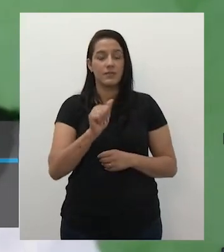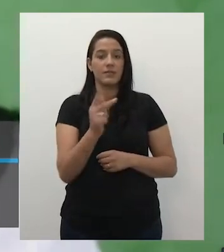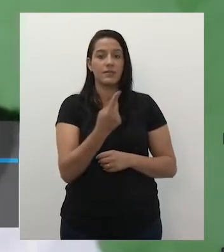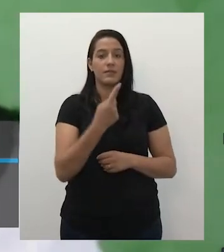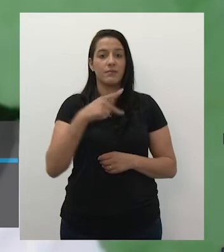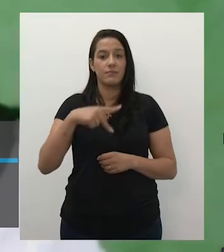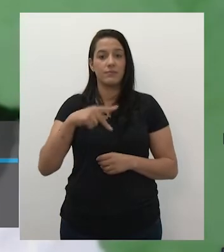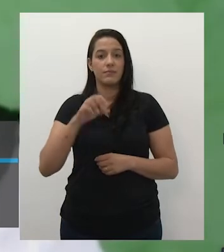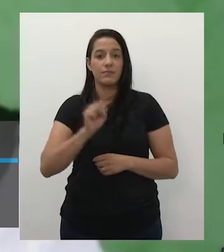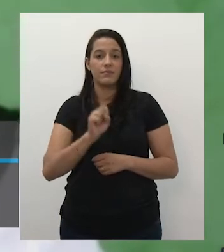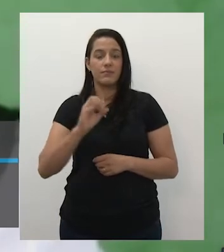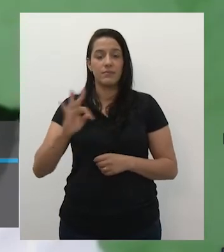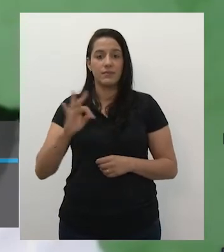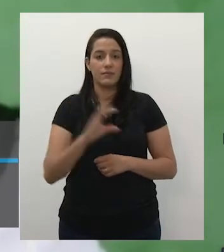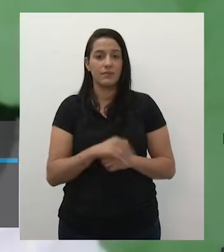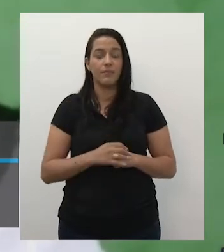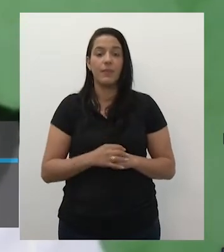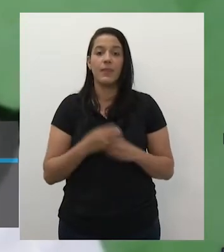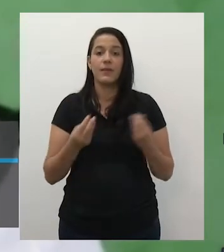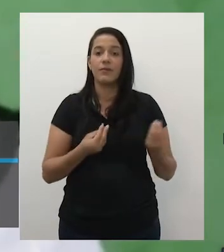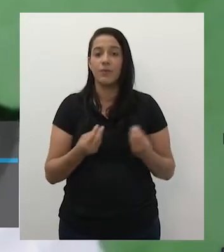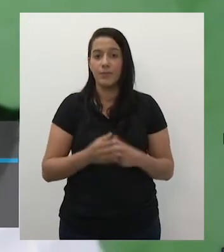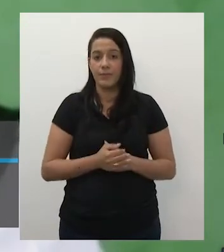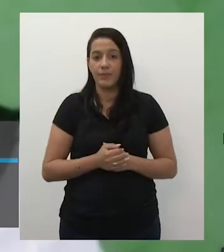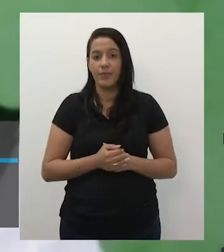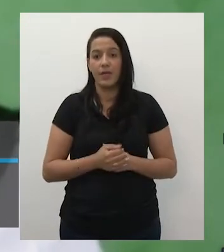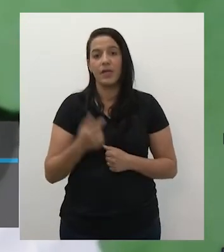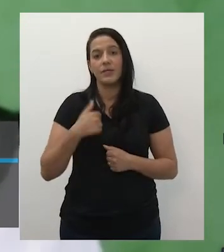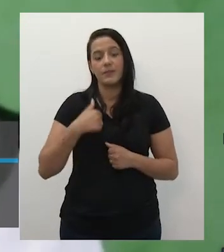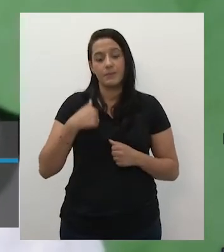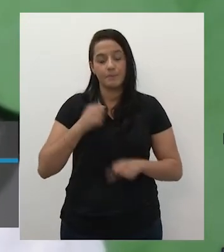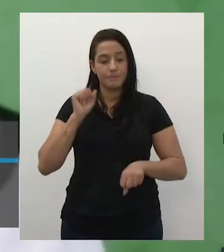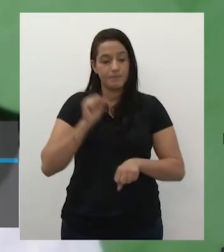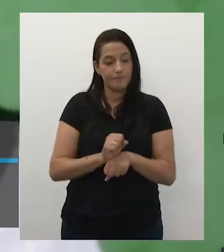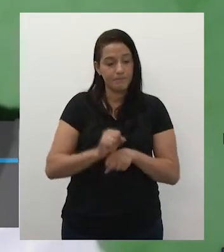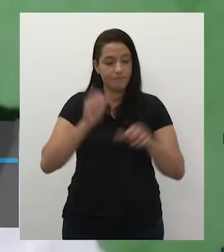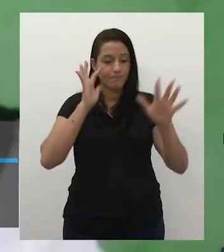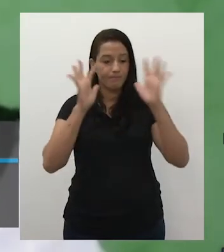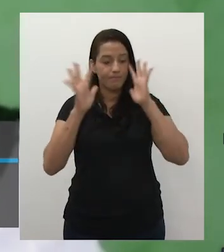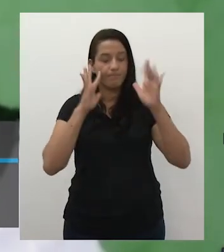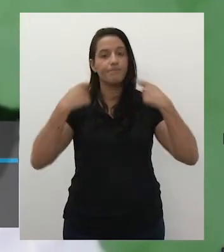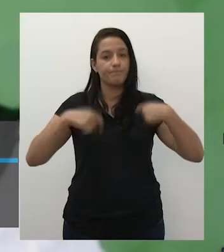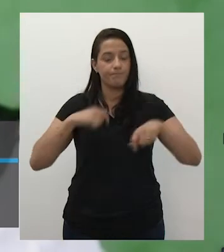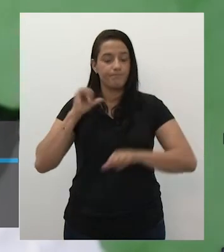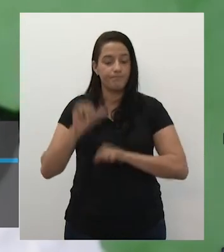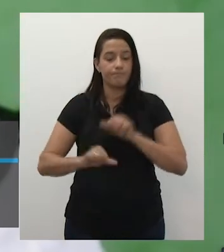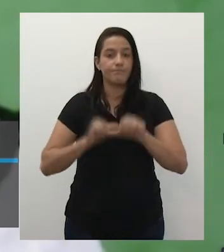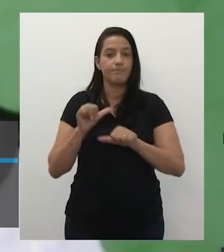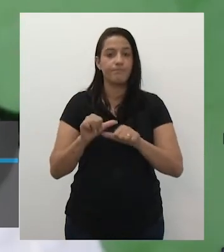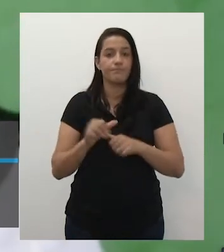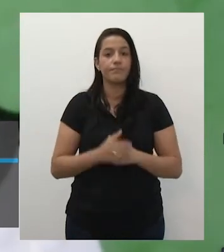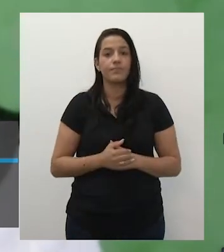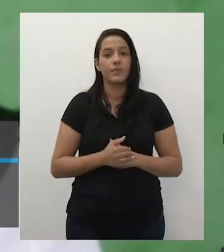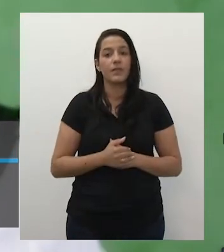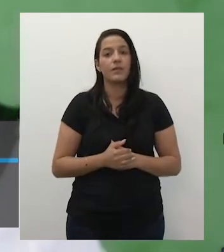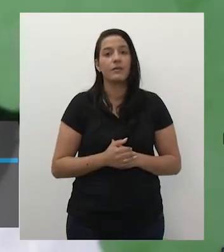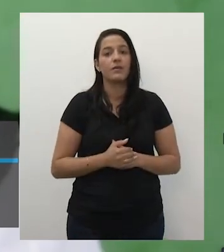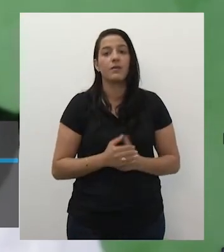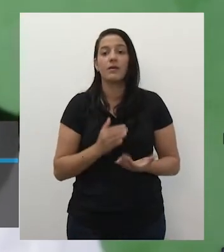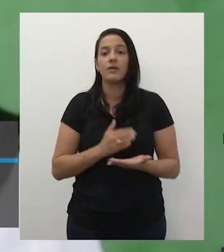fosse preciso. Apesar de inexperiente, eu tinha grande amor pela educação e faria de tudo para desenvolver